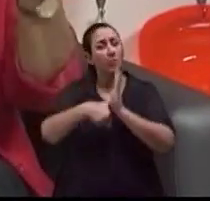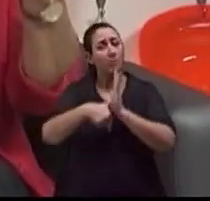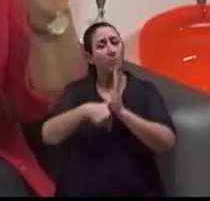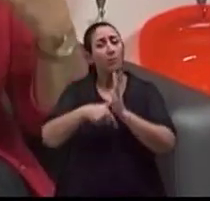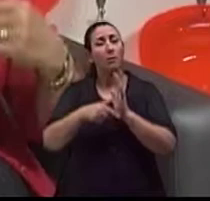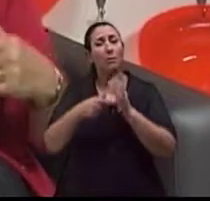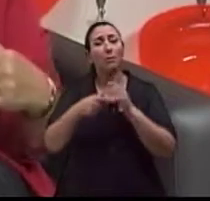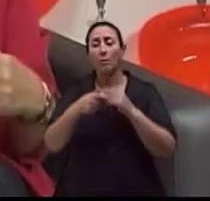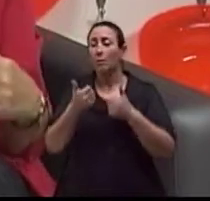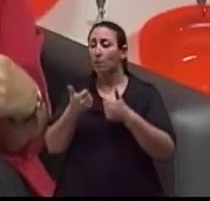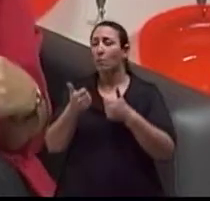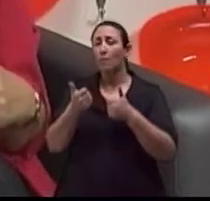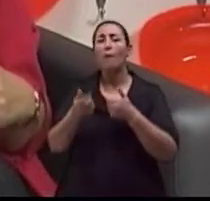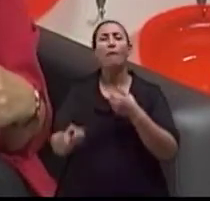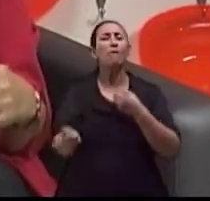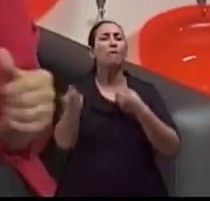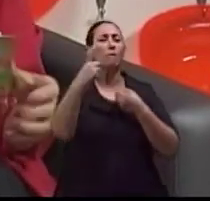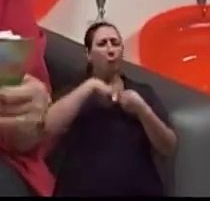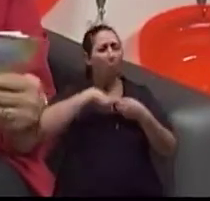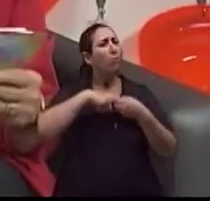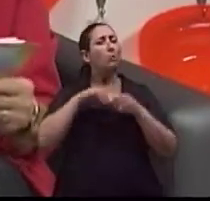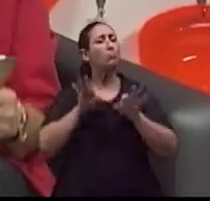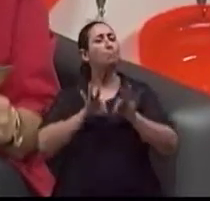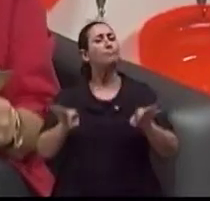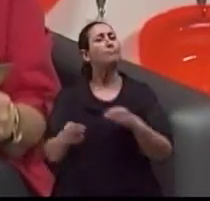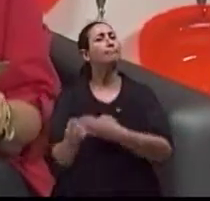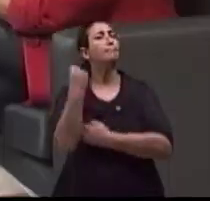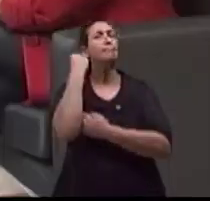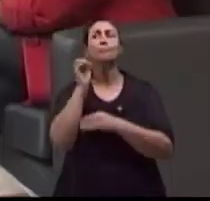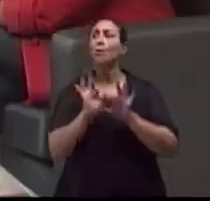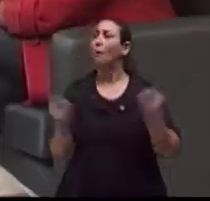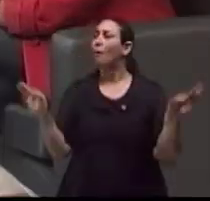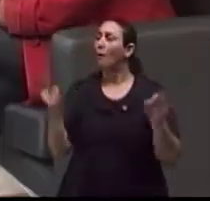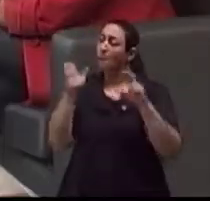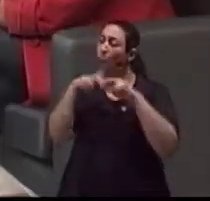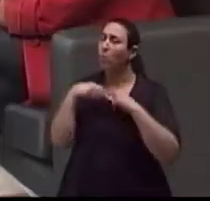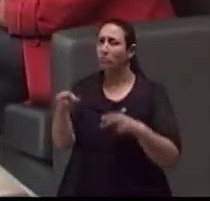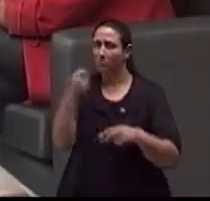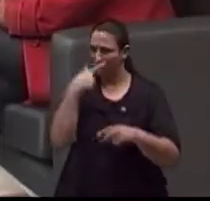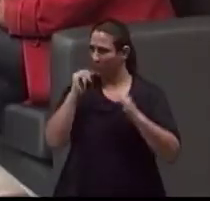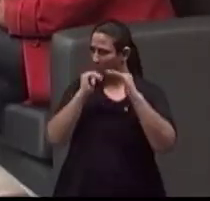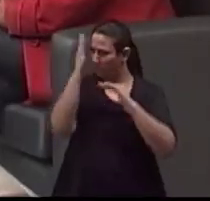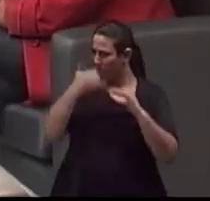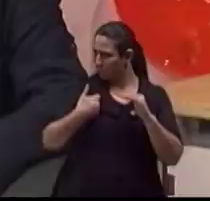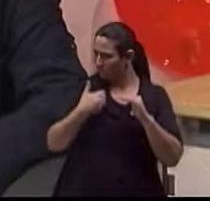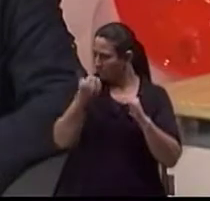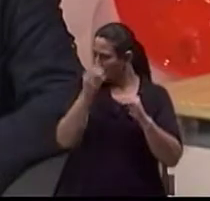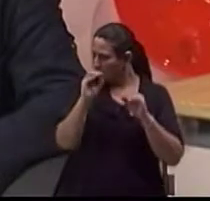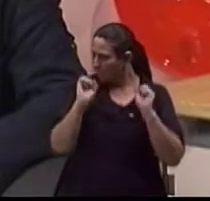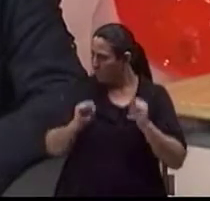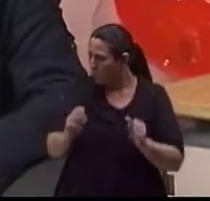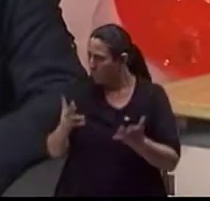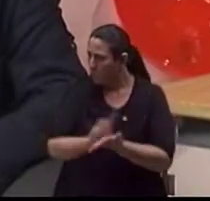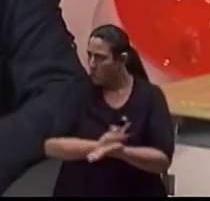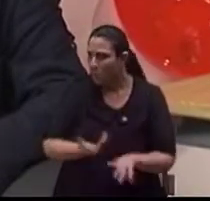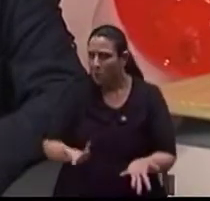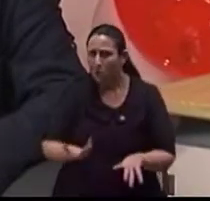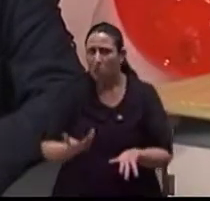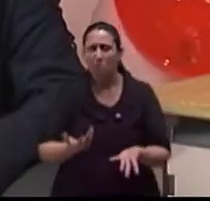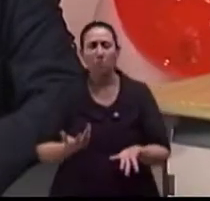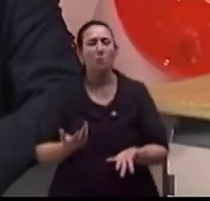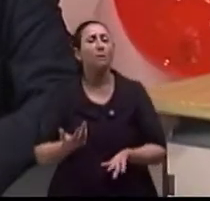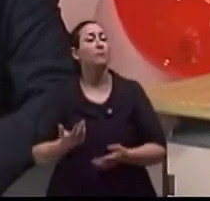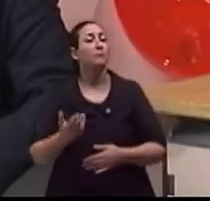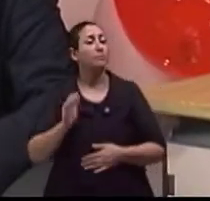volta a ter a normalidade da ereção isso acontece para pessoas de mais de 60 pode acontecer desde